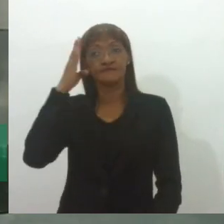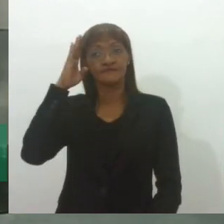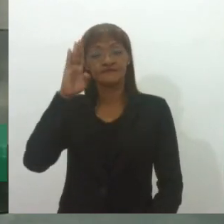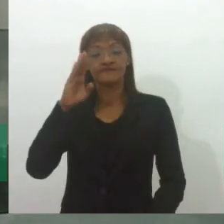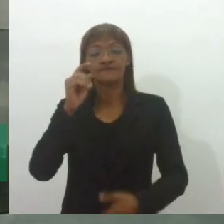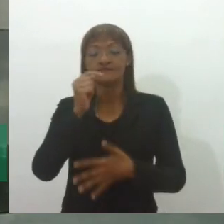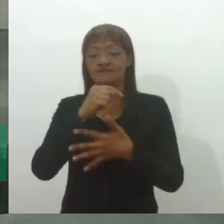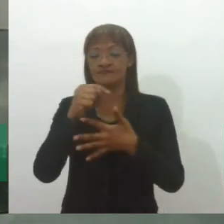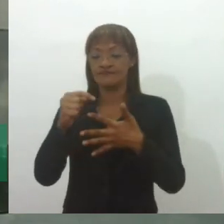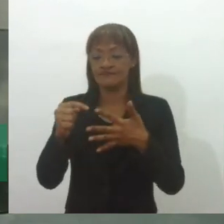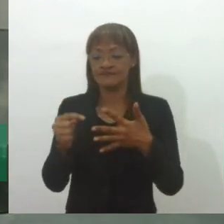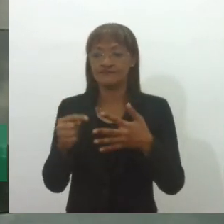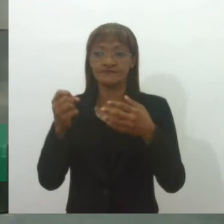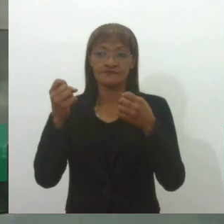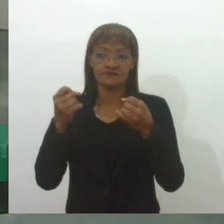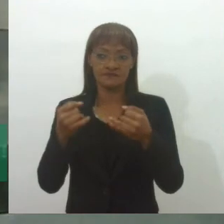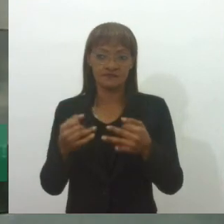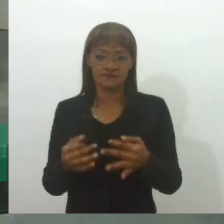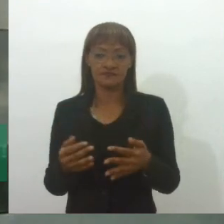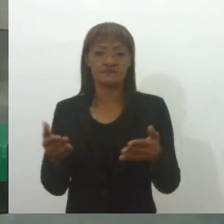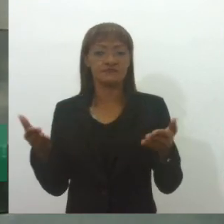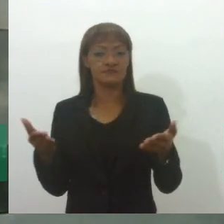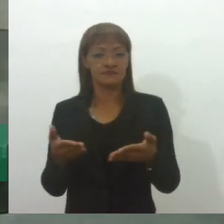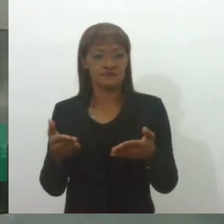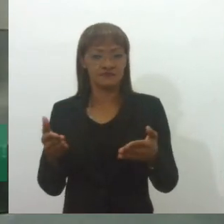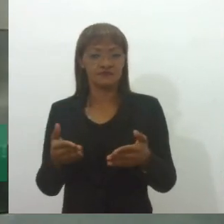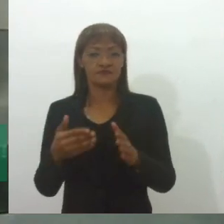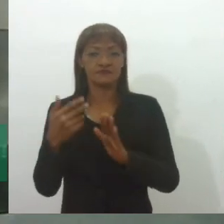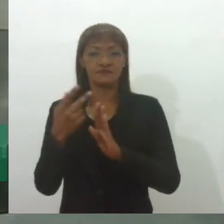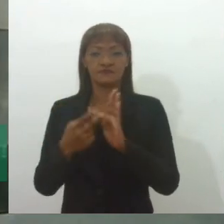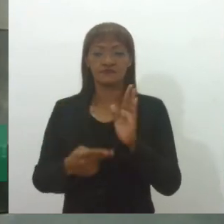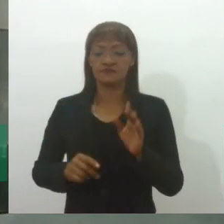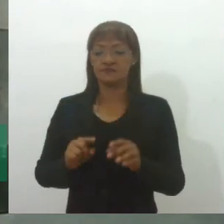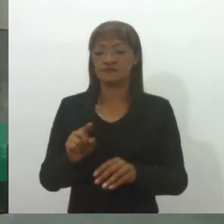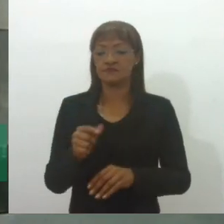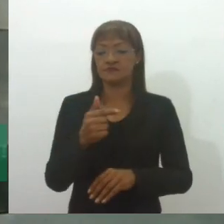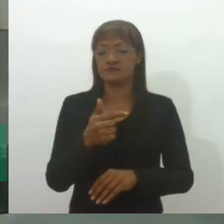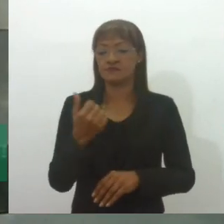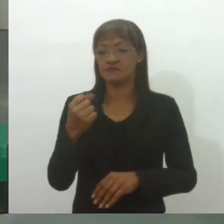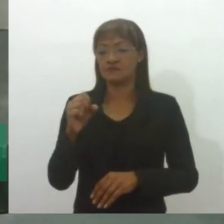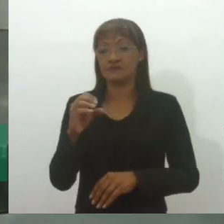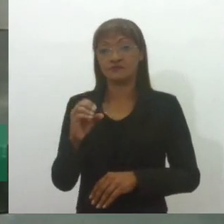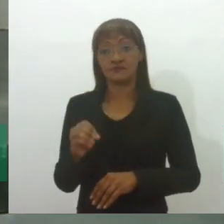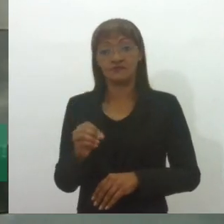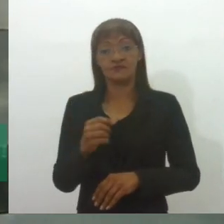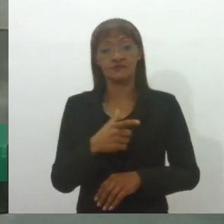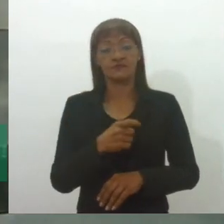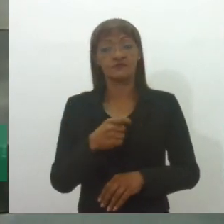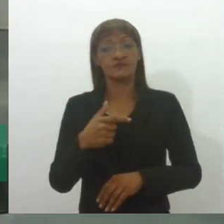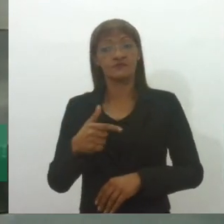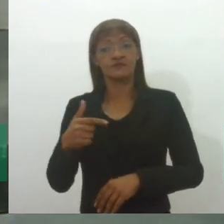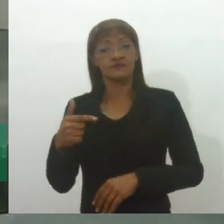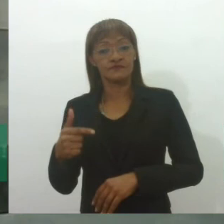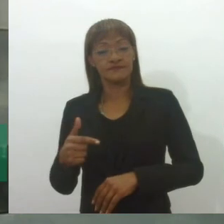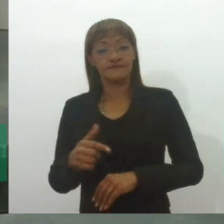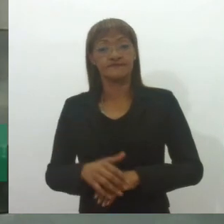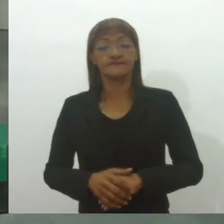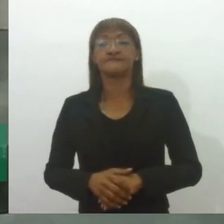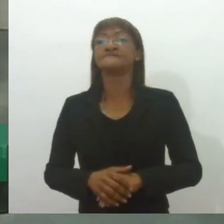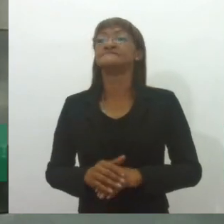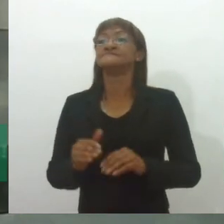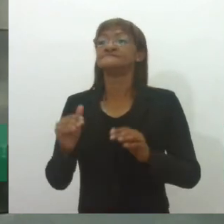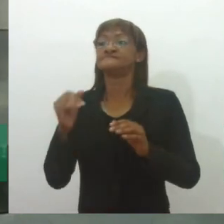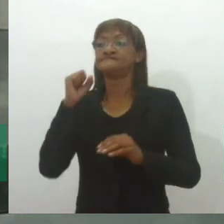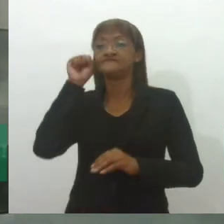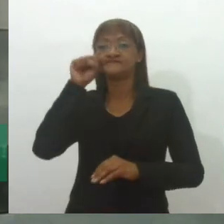questão e do que traz aí o PL 1280 de 2022, de autoria do senador Fábio Garcia.